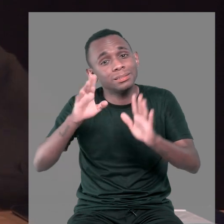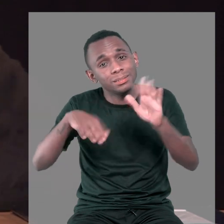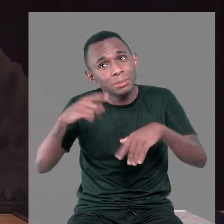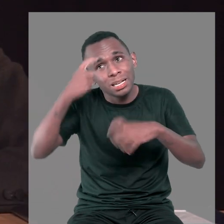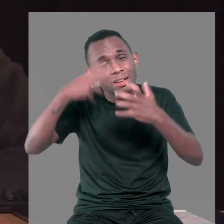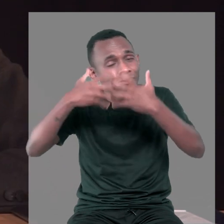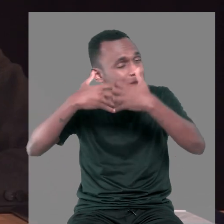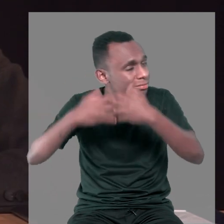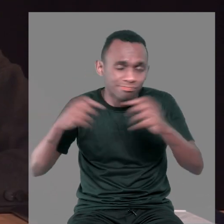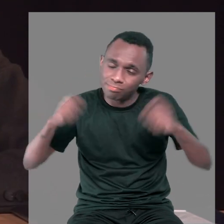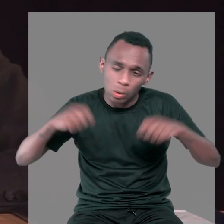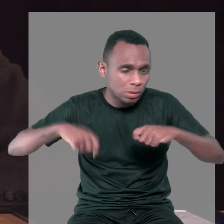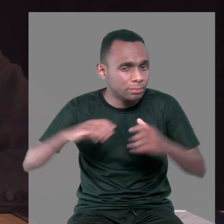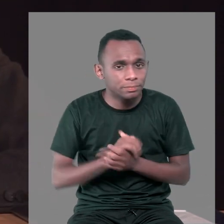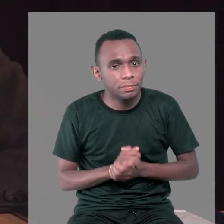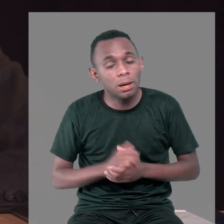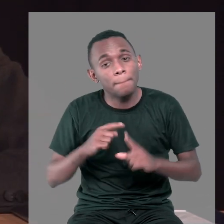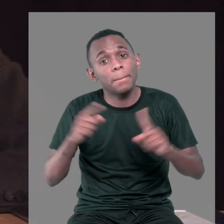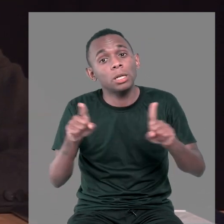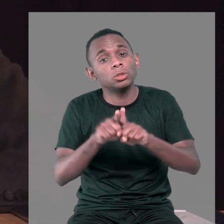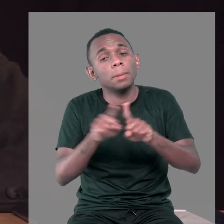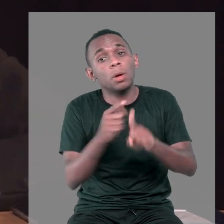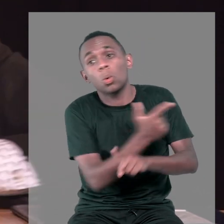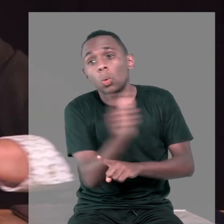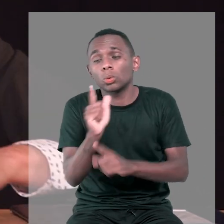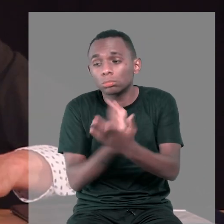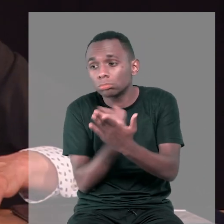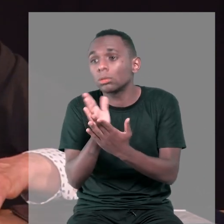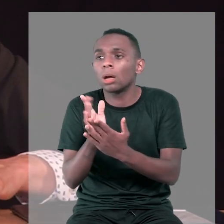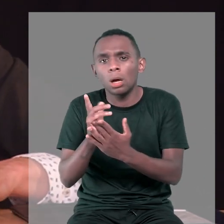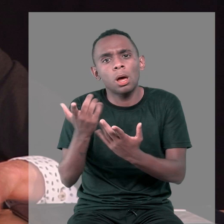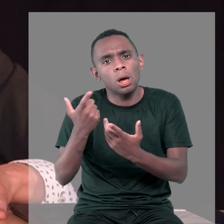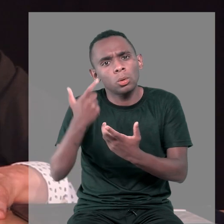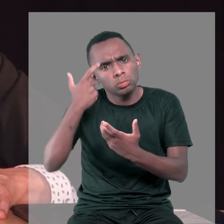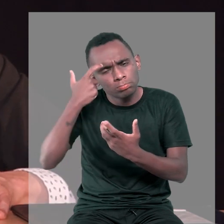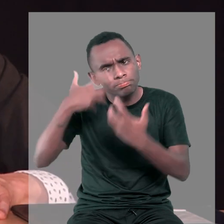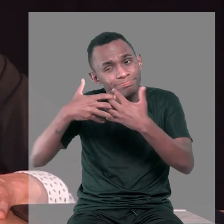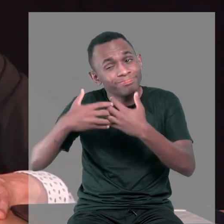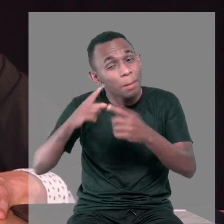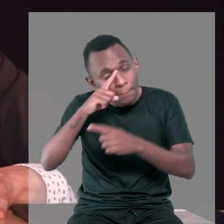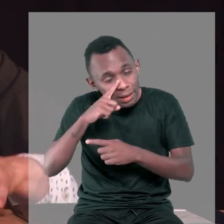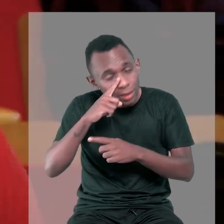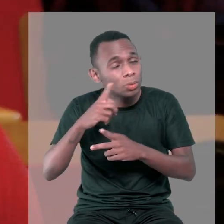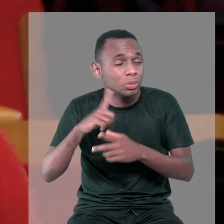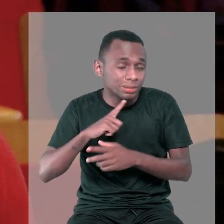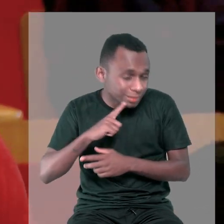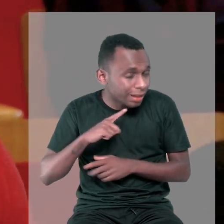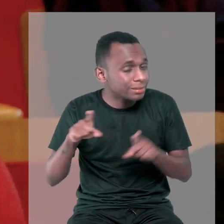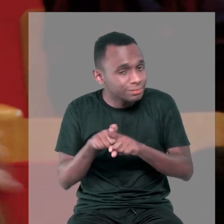faz parte desse, por que não dizer, desse exercício político. Um espectador faz uma